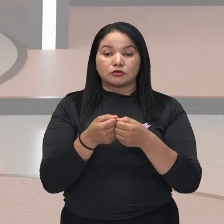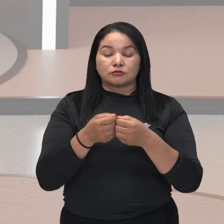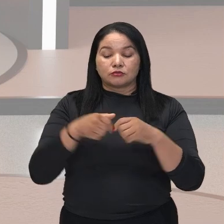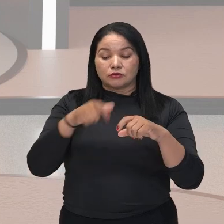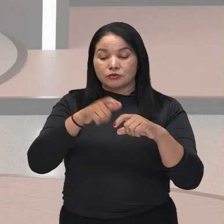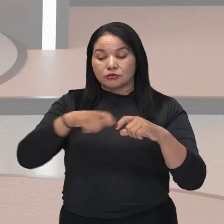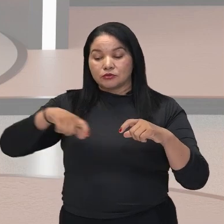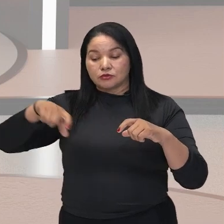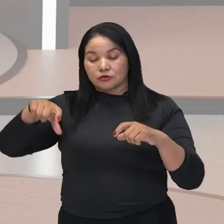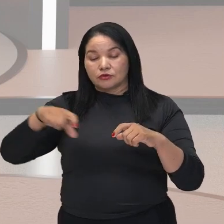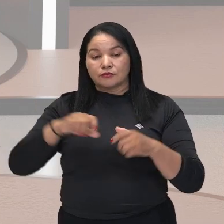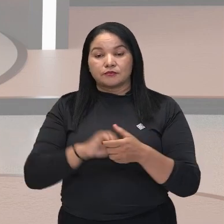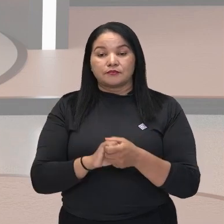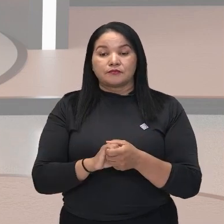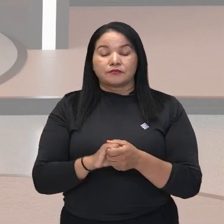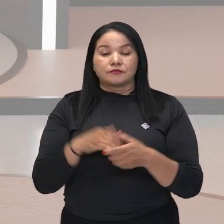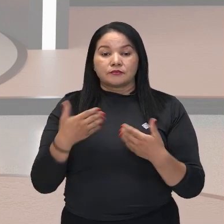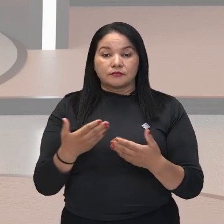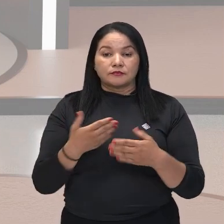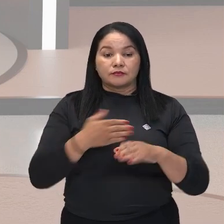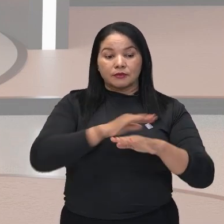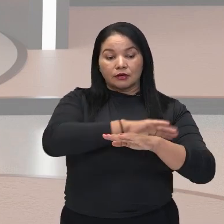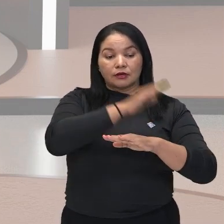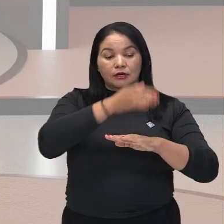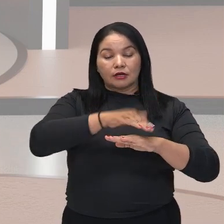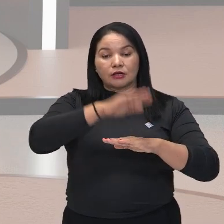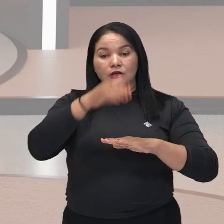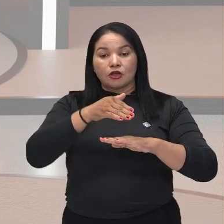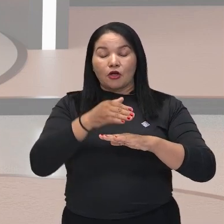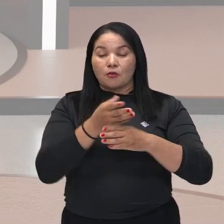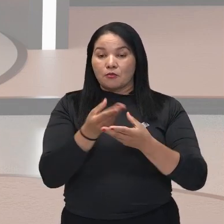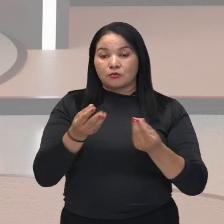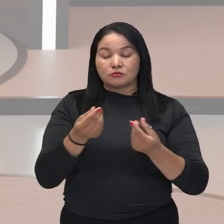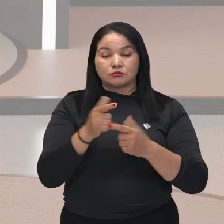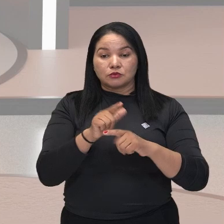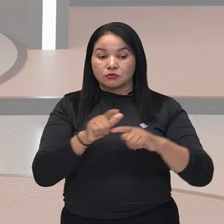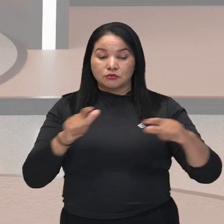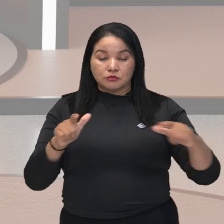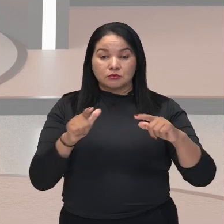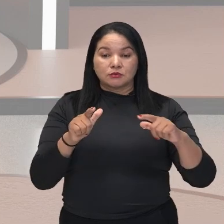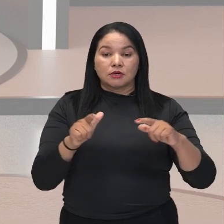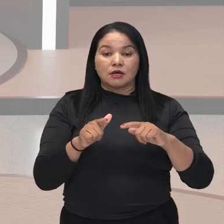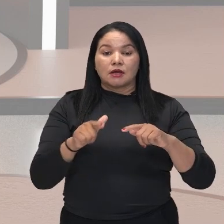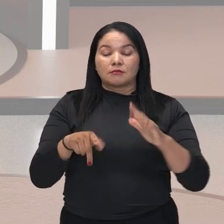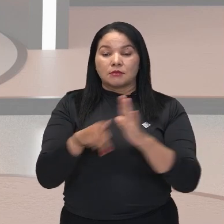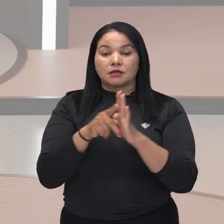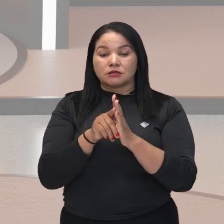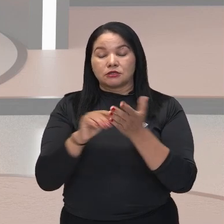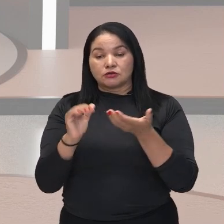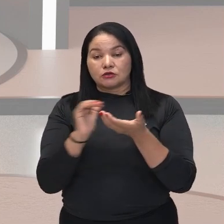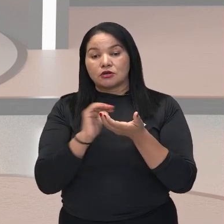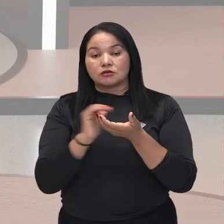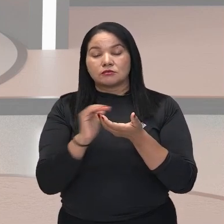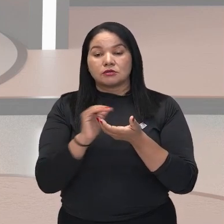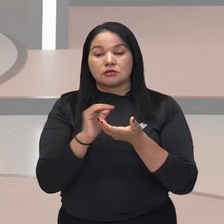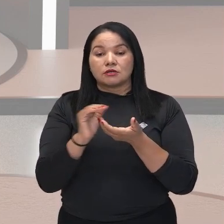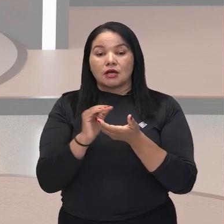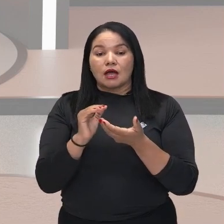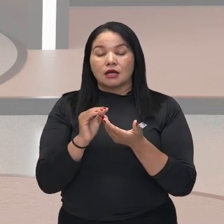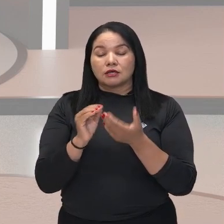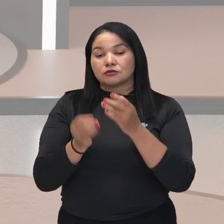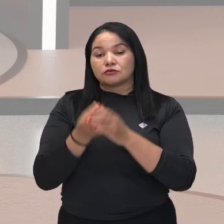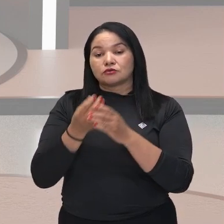litorânea. Então, relevo, gente, grande parte desse relevo, né, que vai estar aí no Oriente Médio, ele vai ser constituído